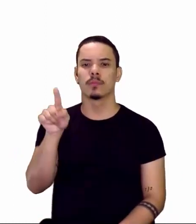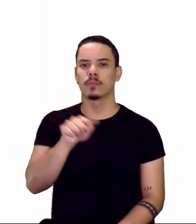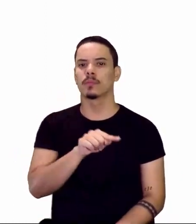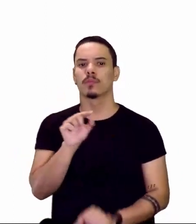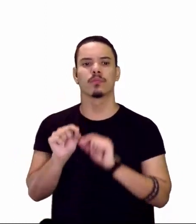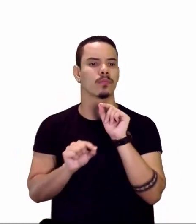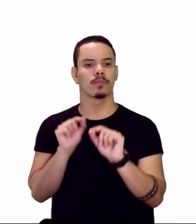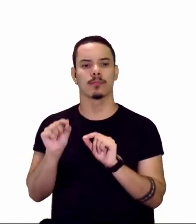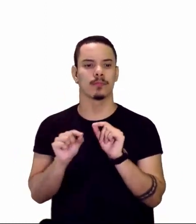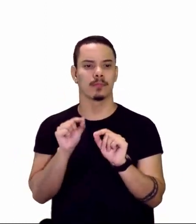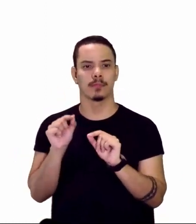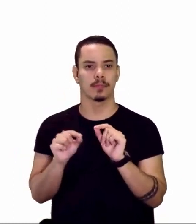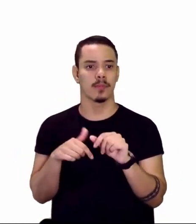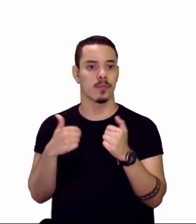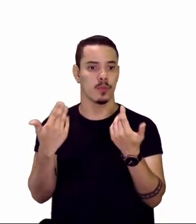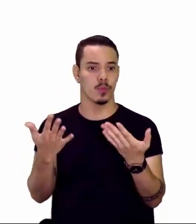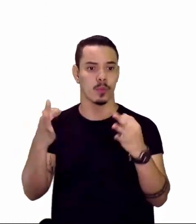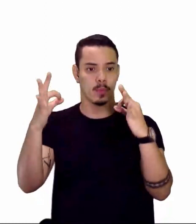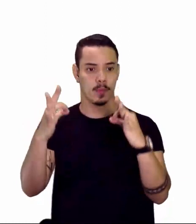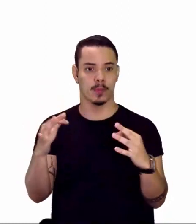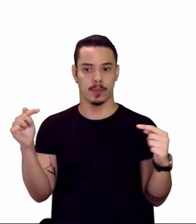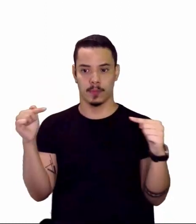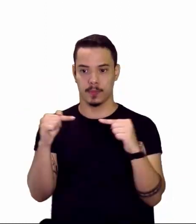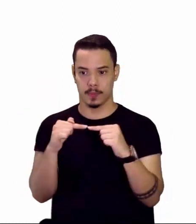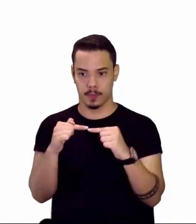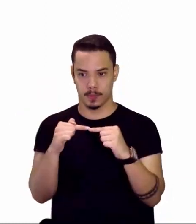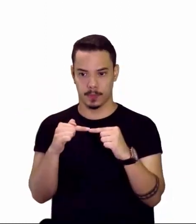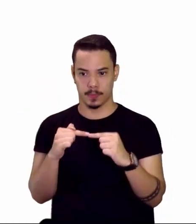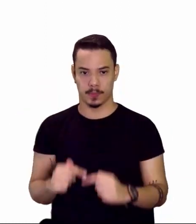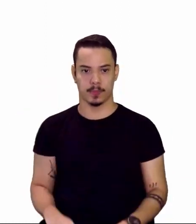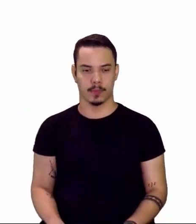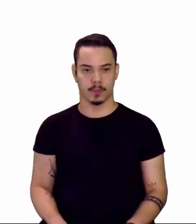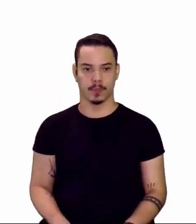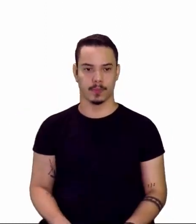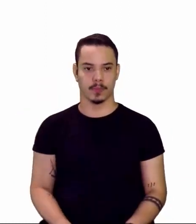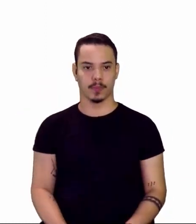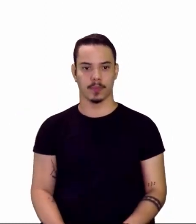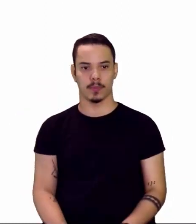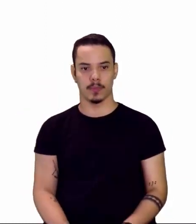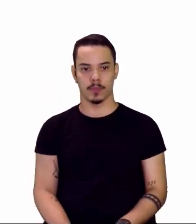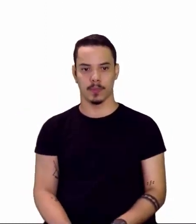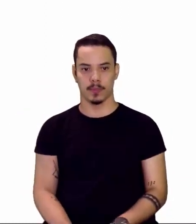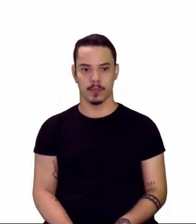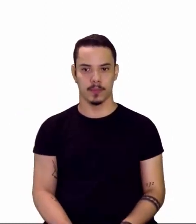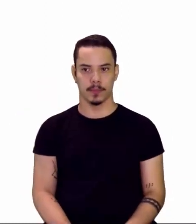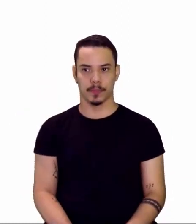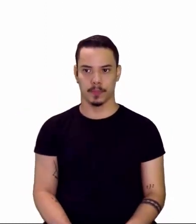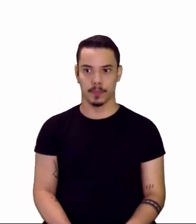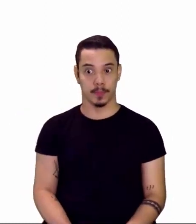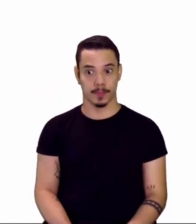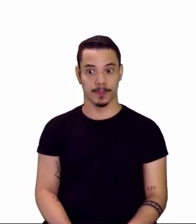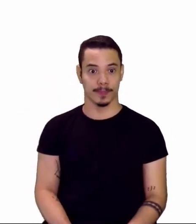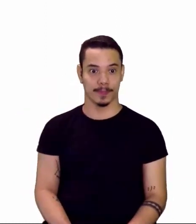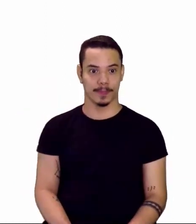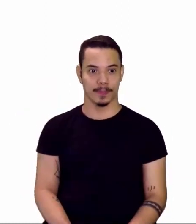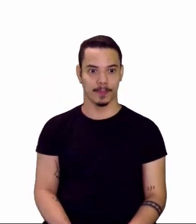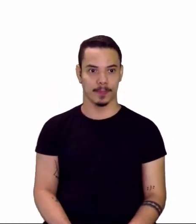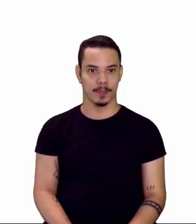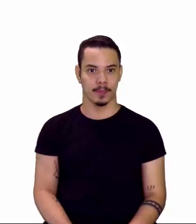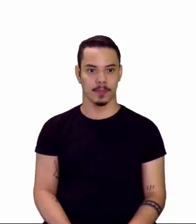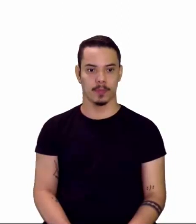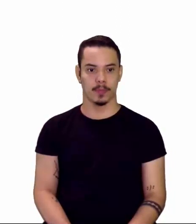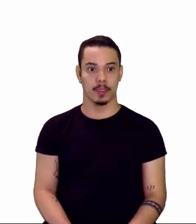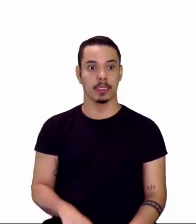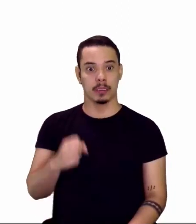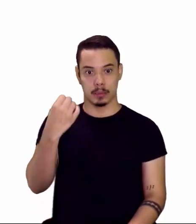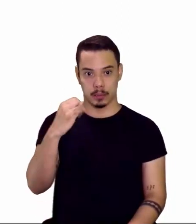aluno, como alternativa correta para esta questão? Vamos lá? Com certeza,